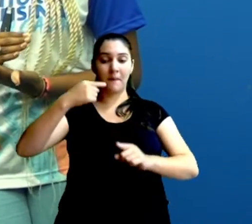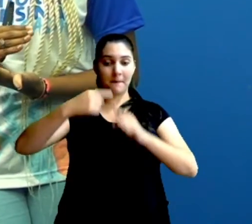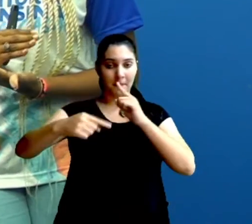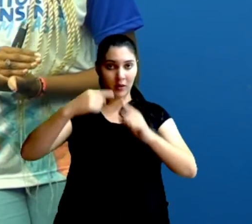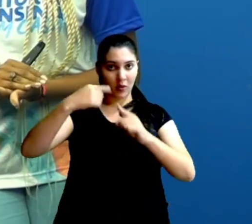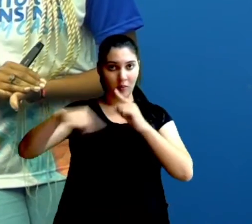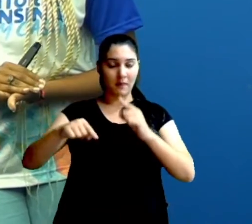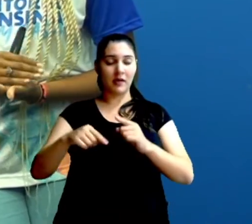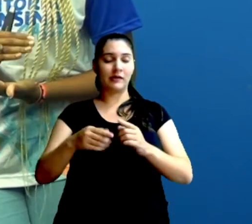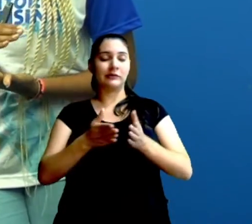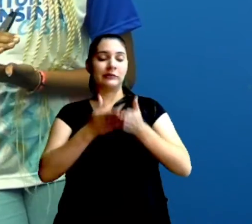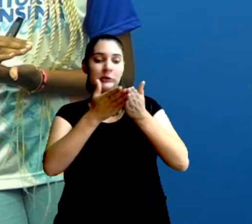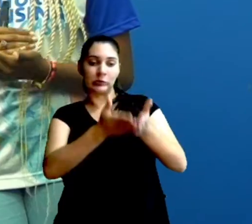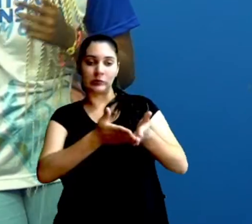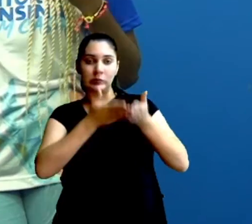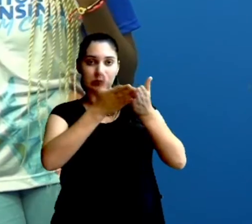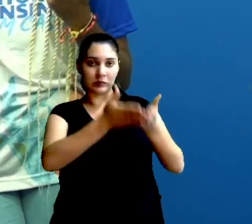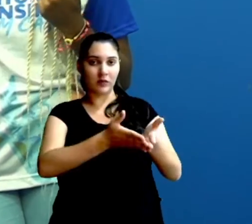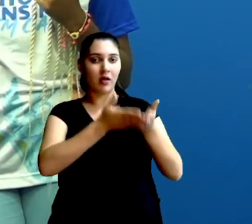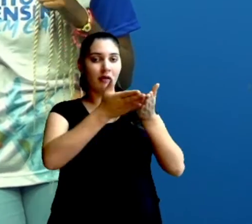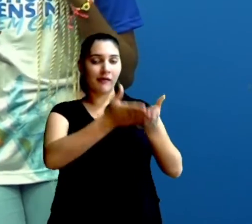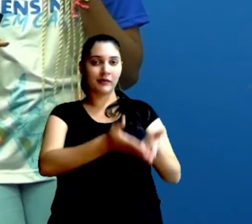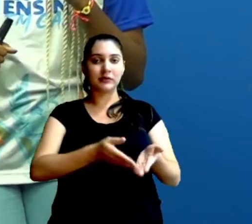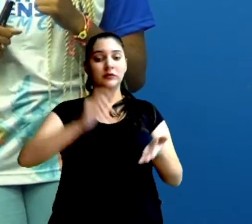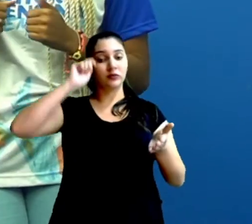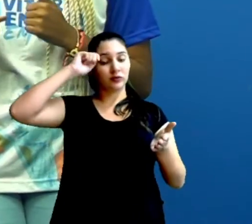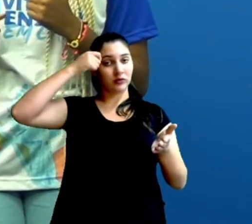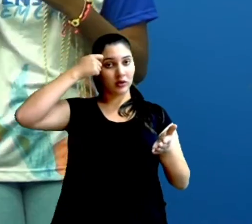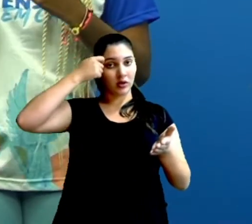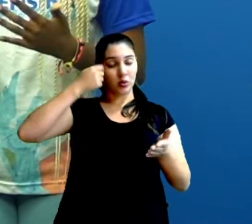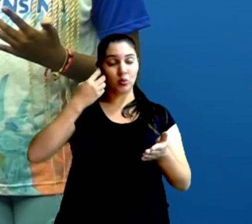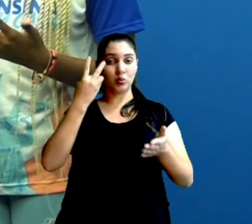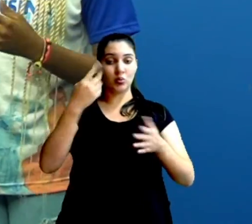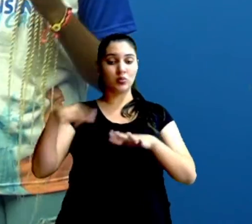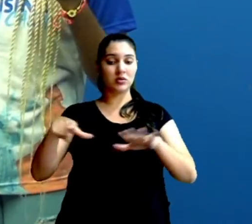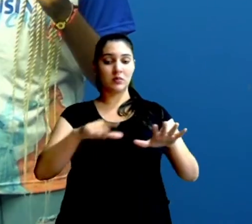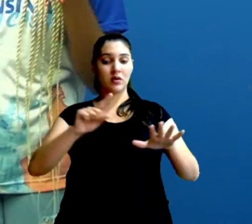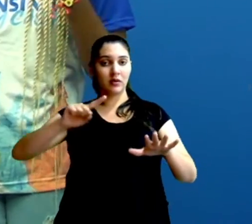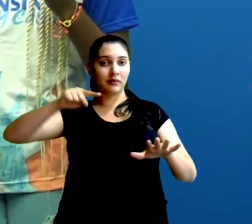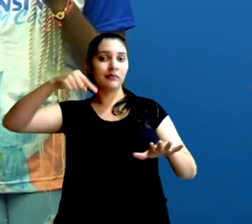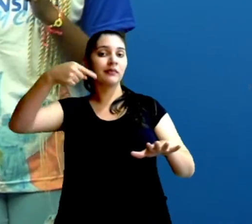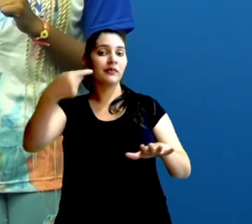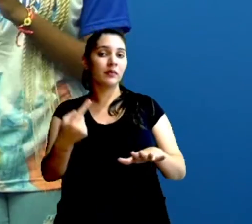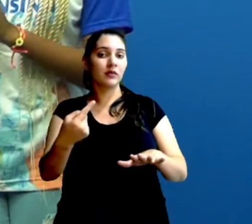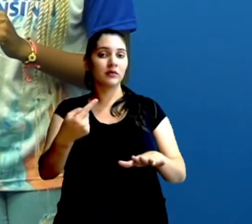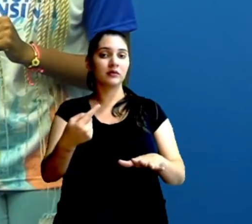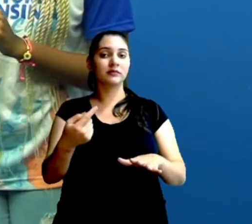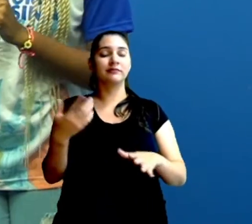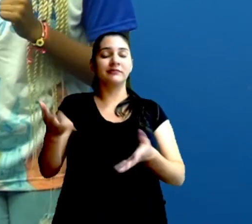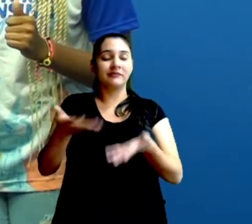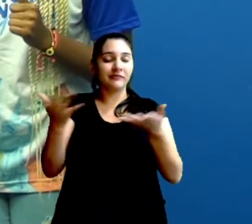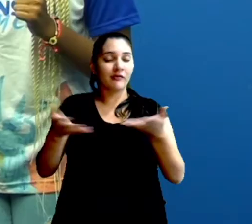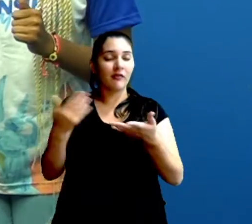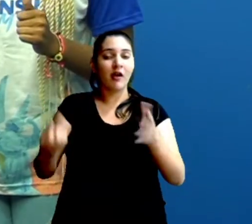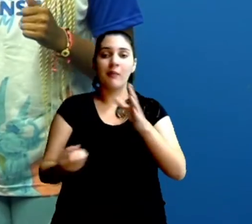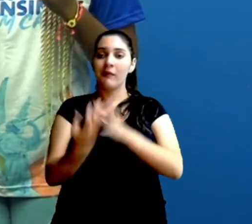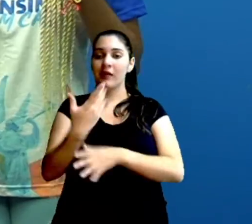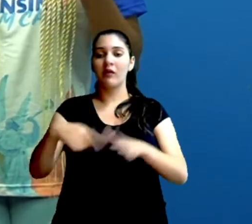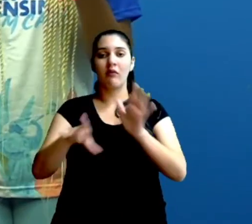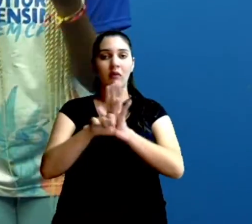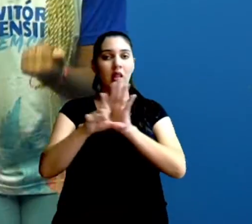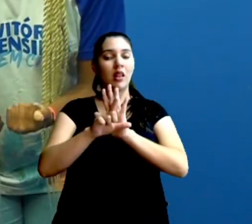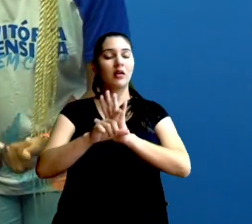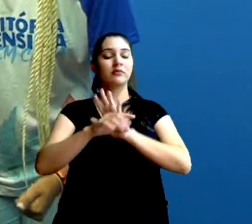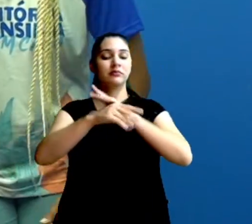tráfico transatlântico, vocês pegaram essa ideia? 2 semaninhas depois, bora lá criar uma lei de terras